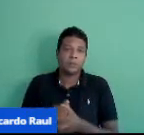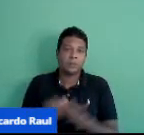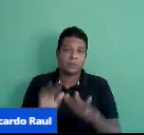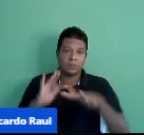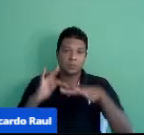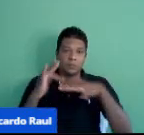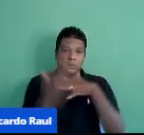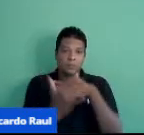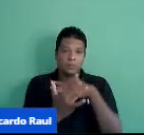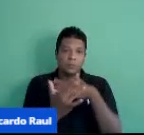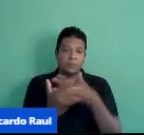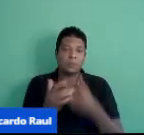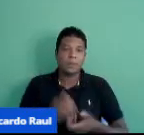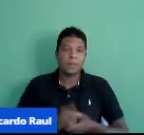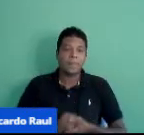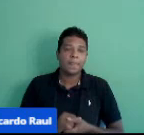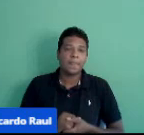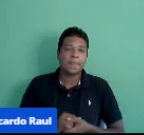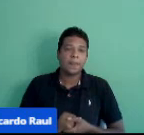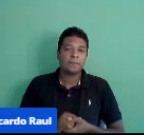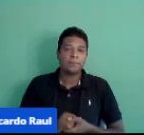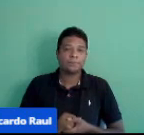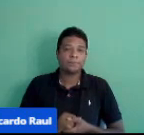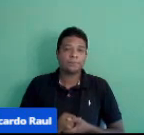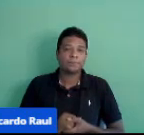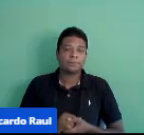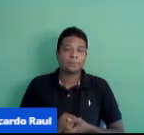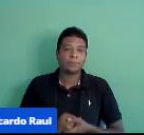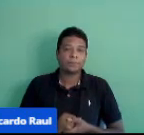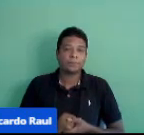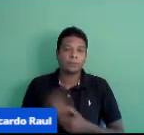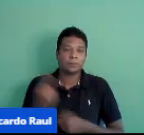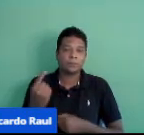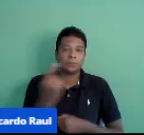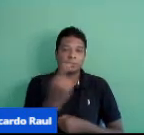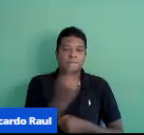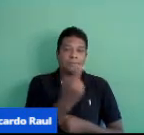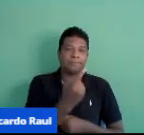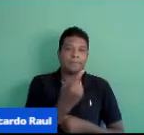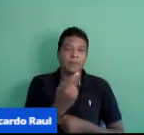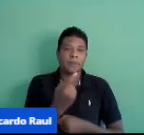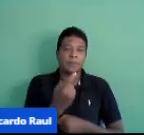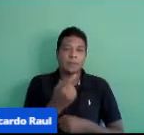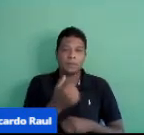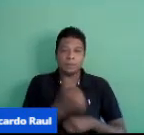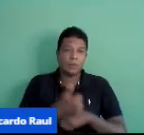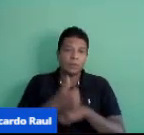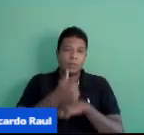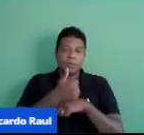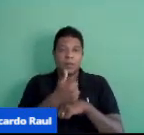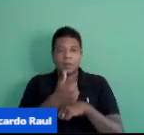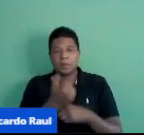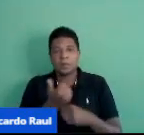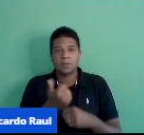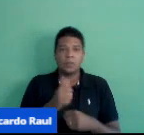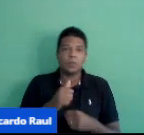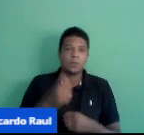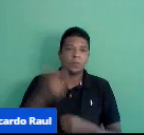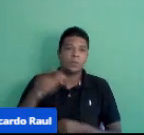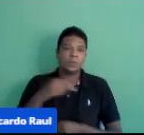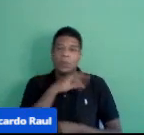comunicação. Então, cada uma delas tem as suas qualidades e os seus pontos fracos, né?